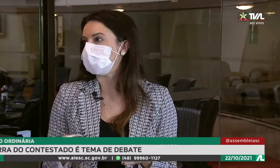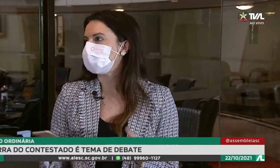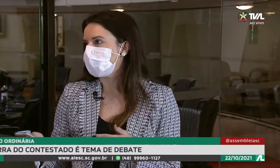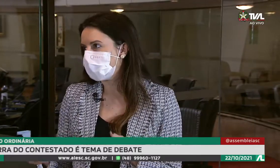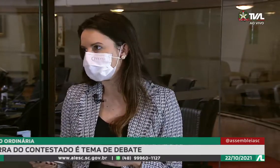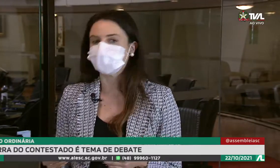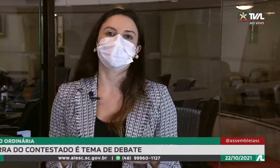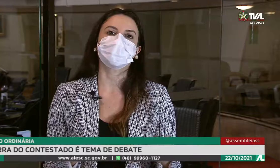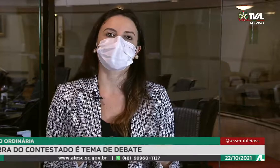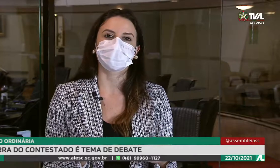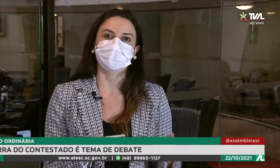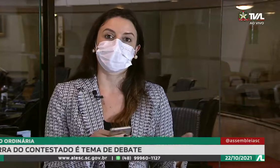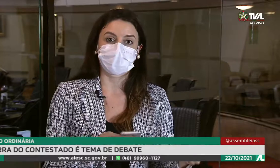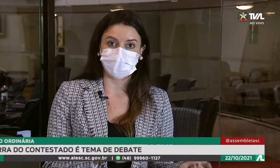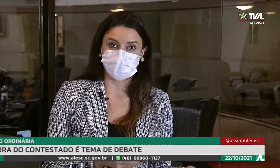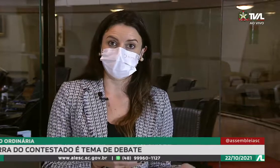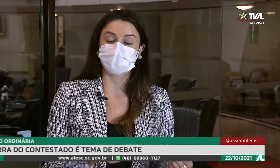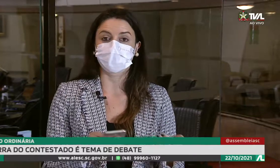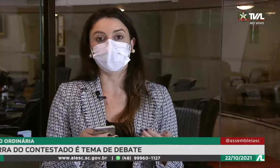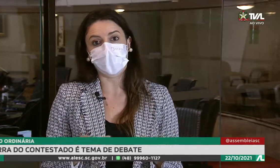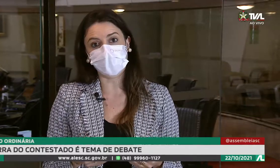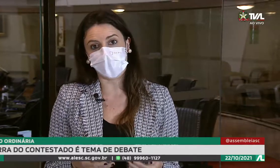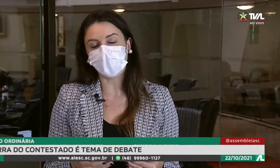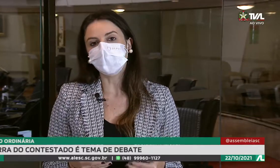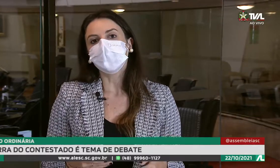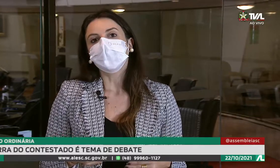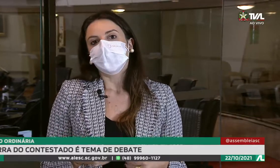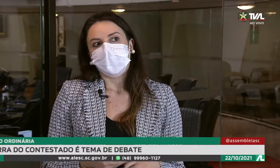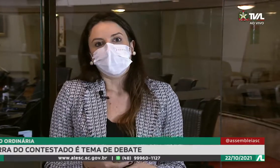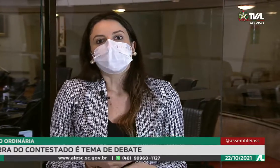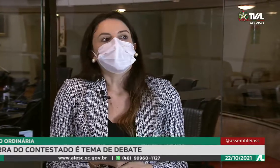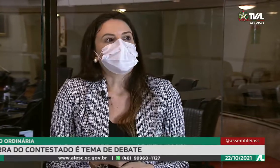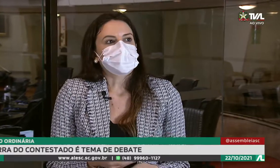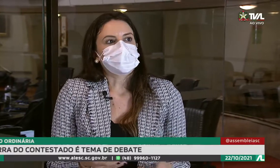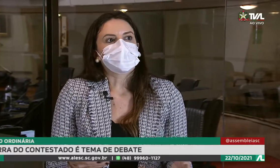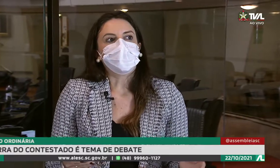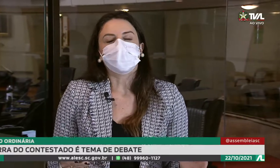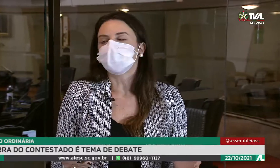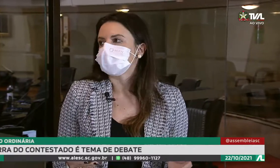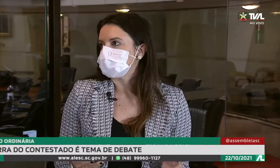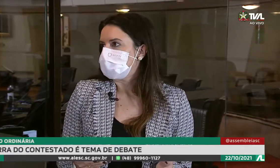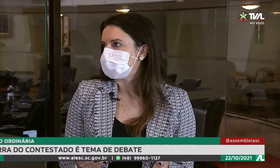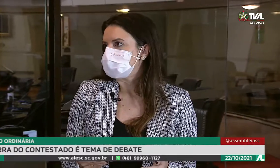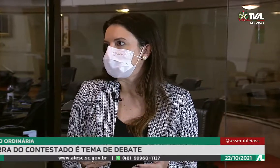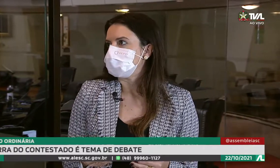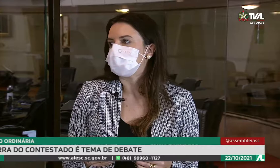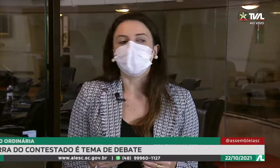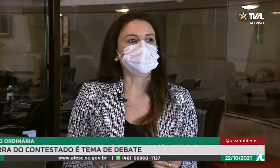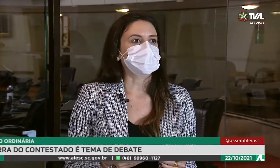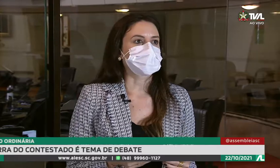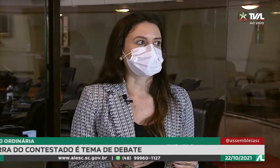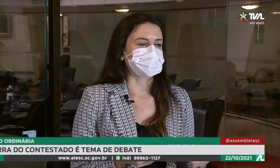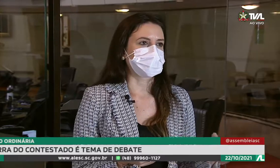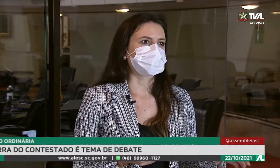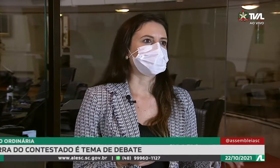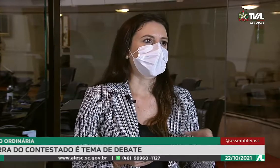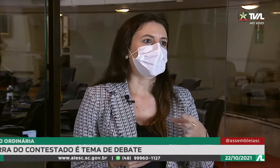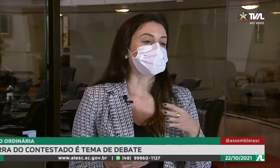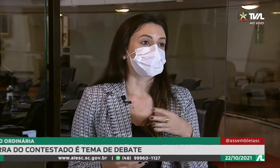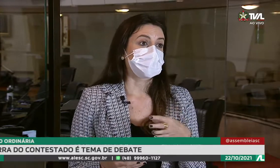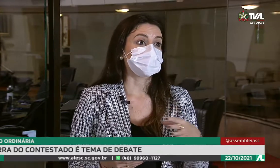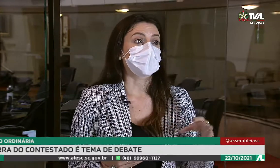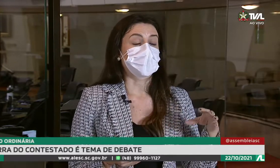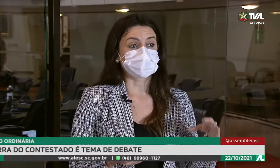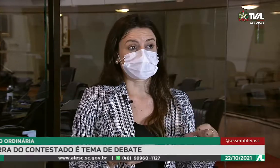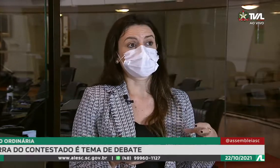limites territoriais entre o estado de Santa Catarina e do Paraná e que representou muitas mortes, principalmente ali nas regiões do